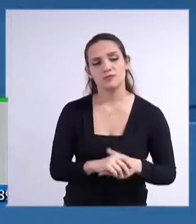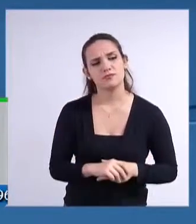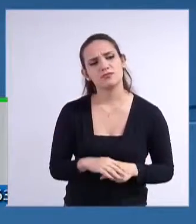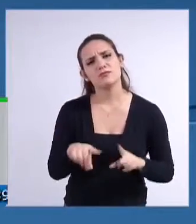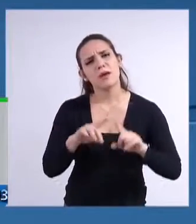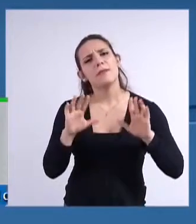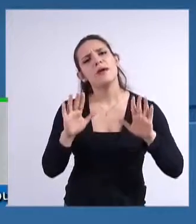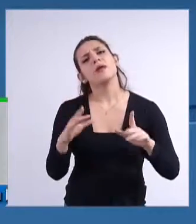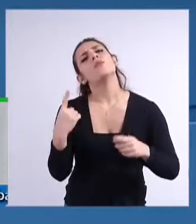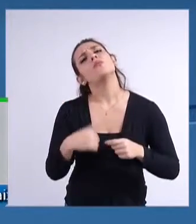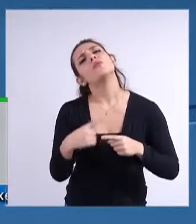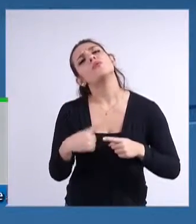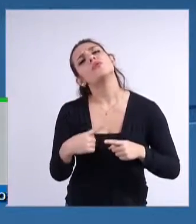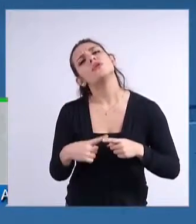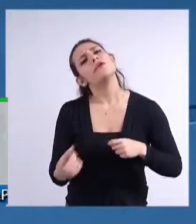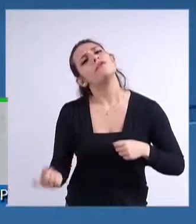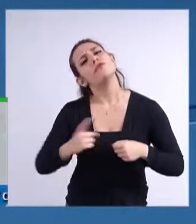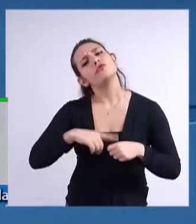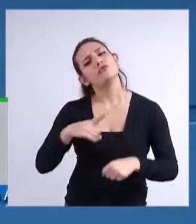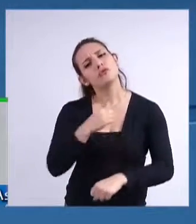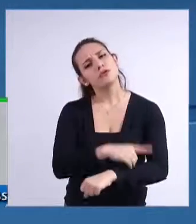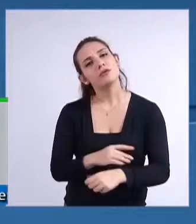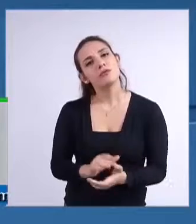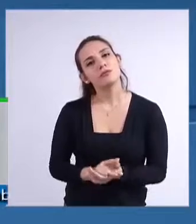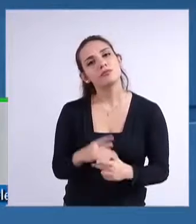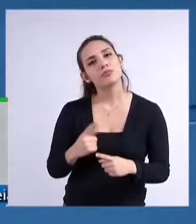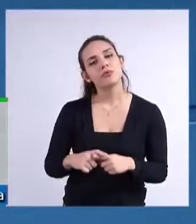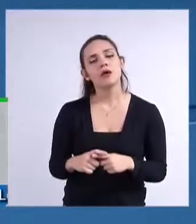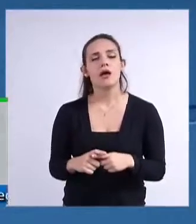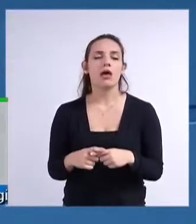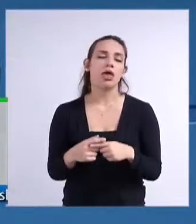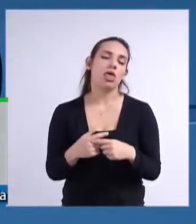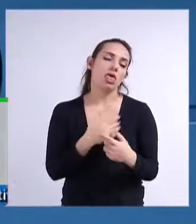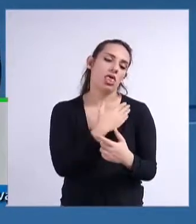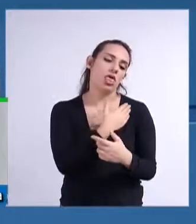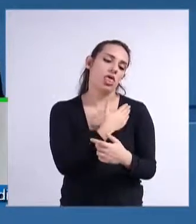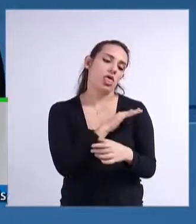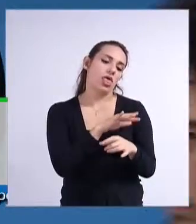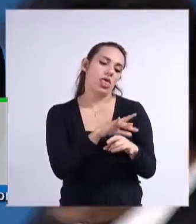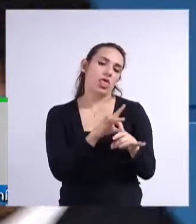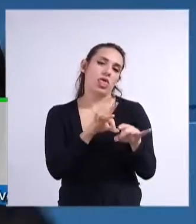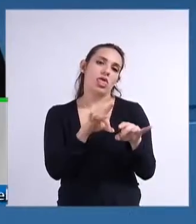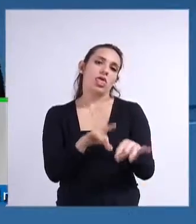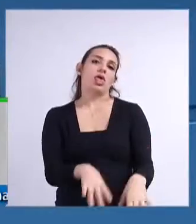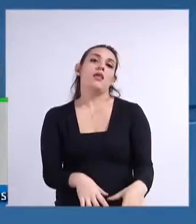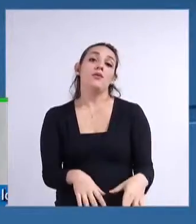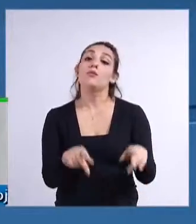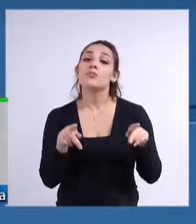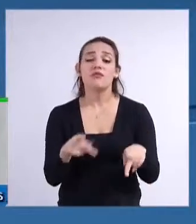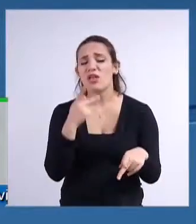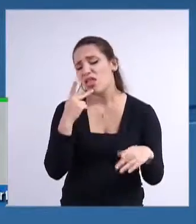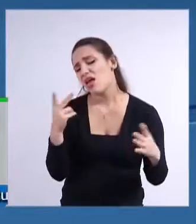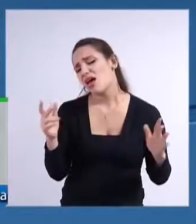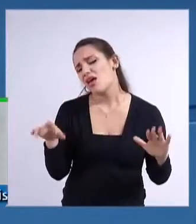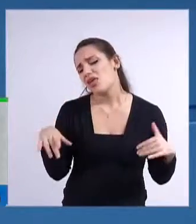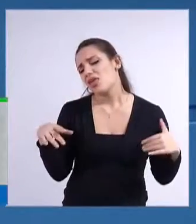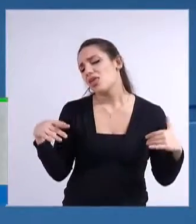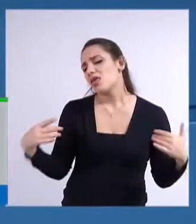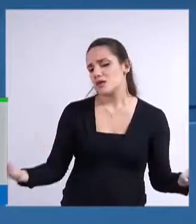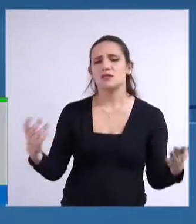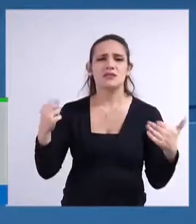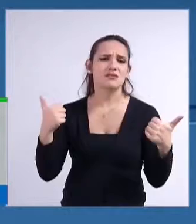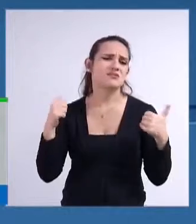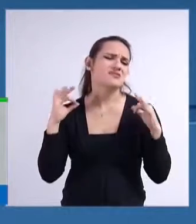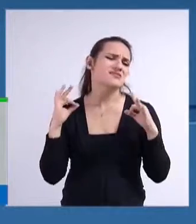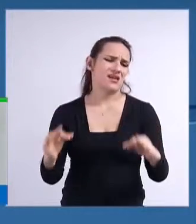voltou o deputado Renato Câmara? Está claro que houve um desleixo, um descuido de novo da própria sociedade, da própria população.